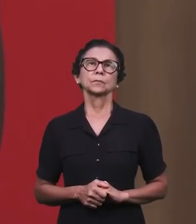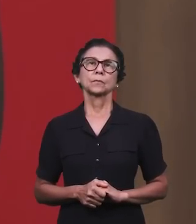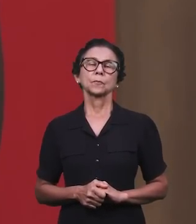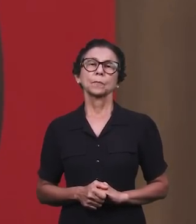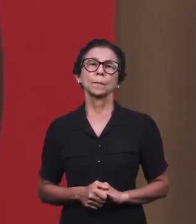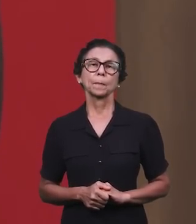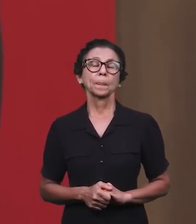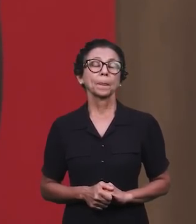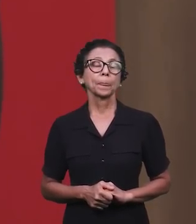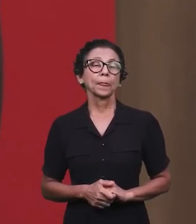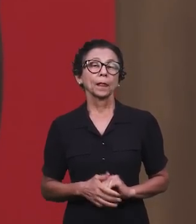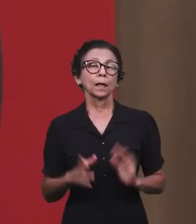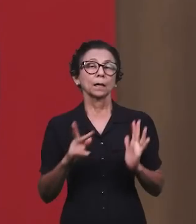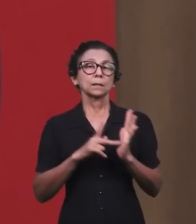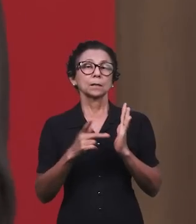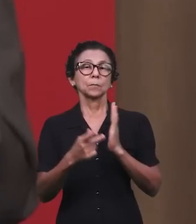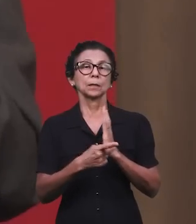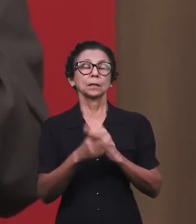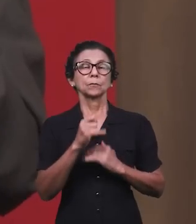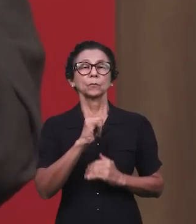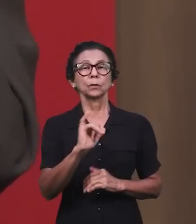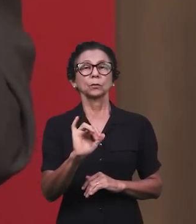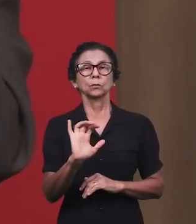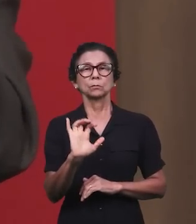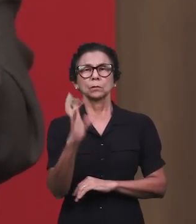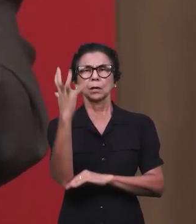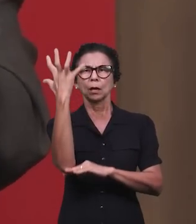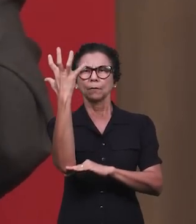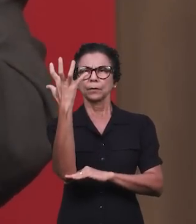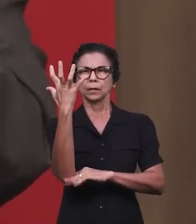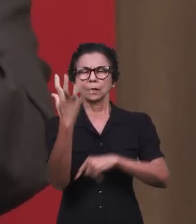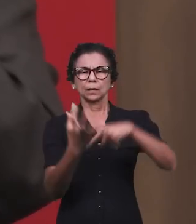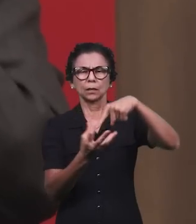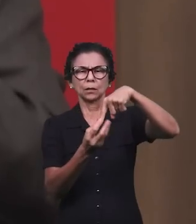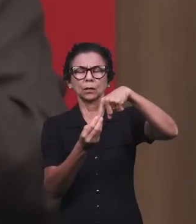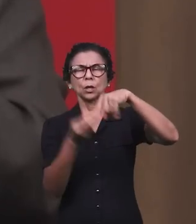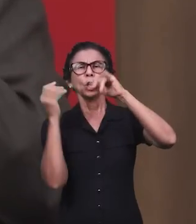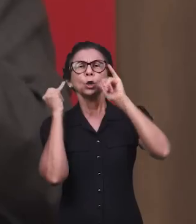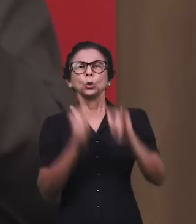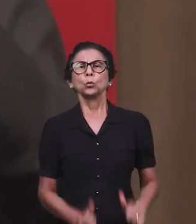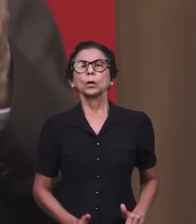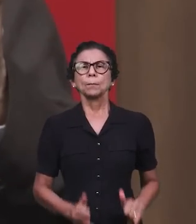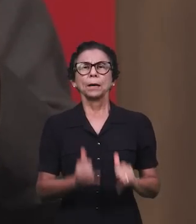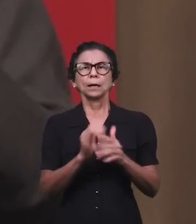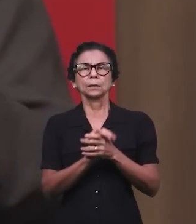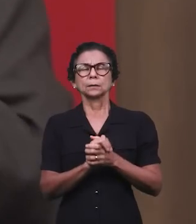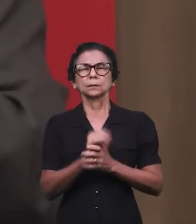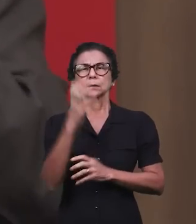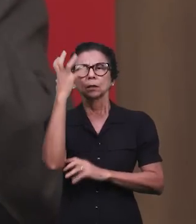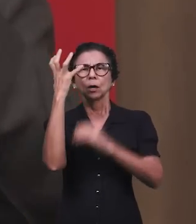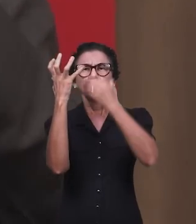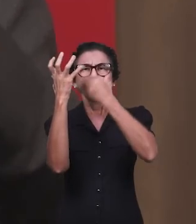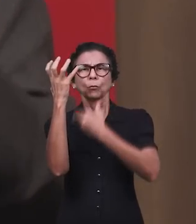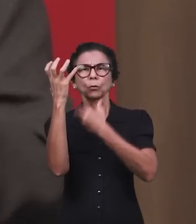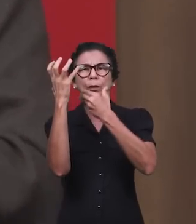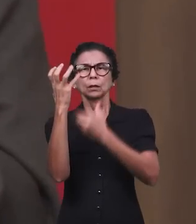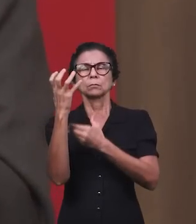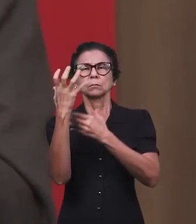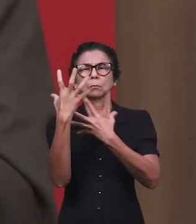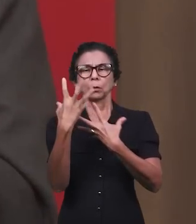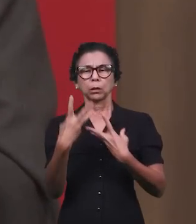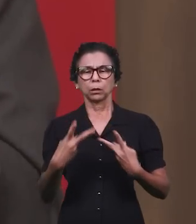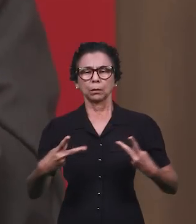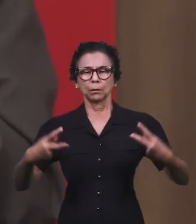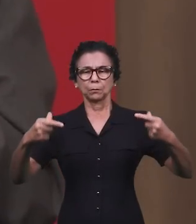mais nasça fruto de ti, a figueira secou. Mas ele disse mais tarde, em consonância com os sinais dos tempos, quando ele proferiu o